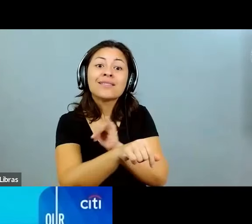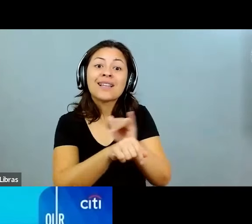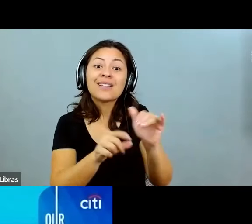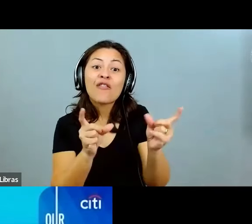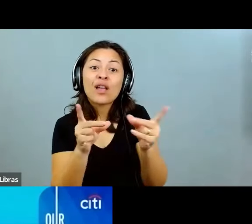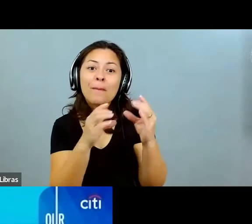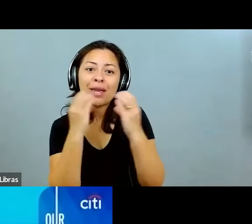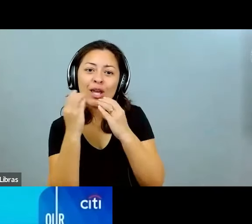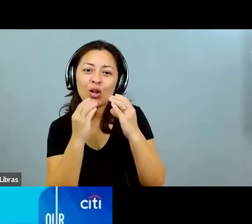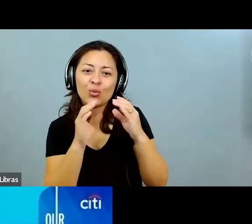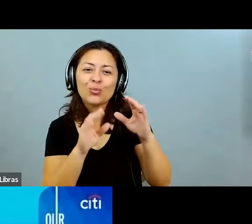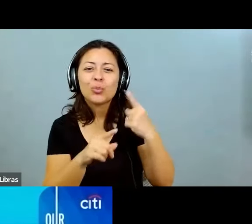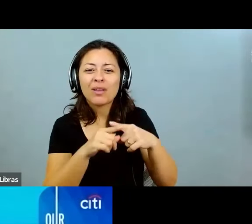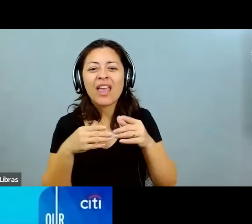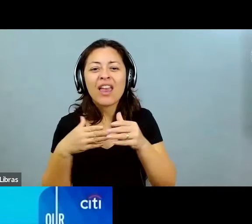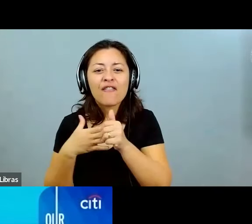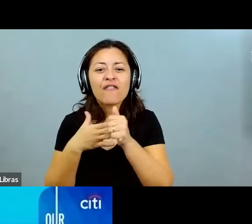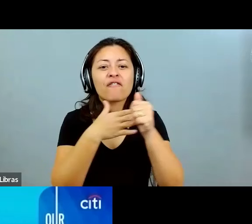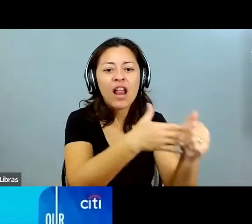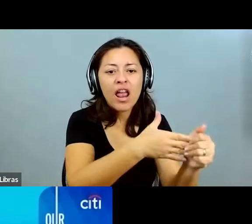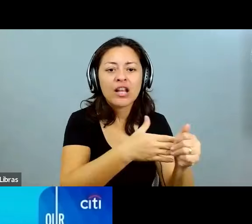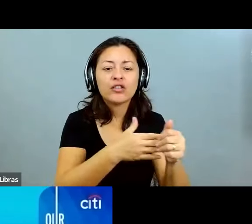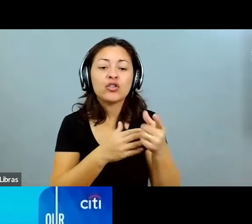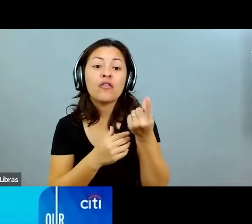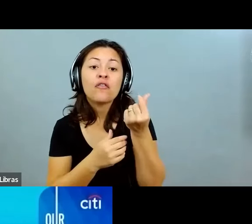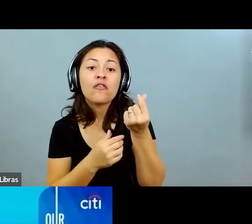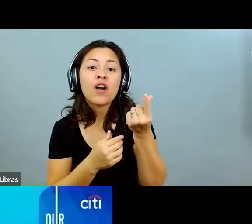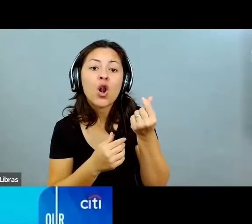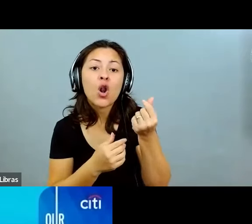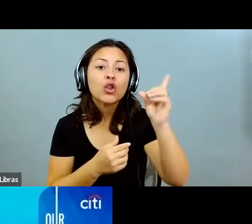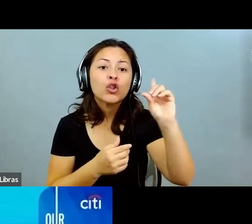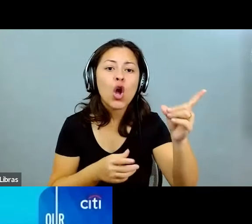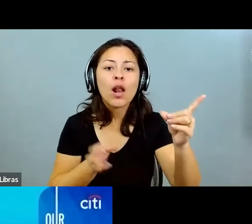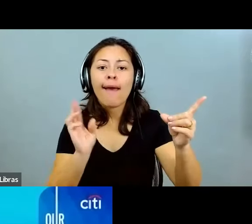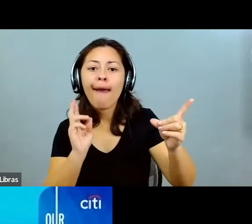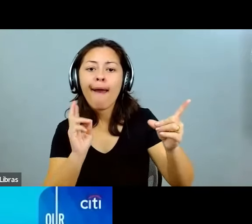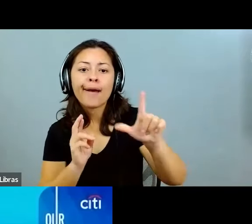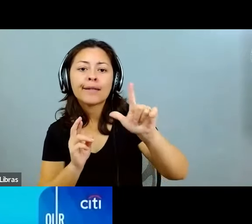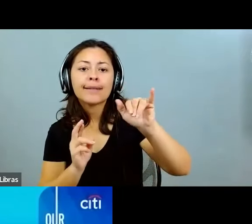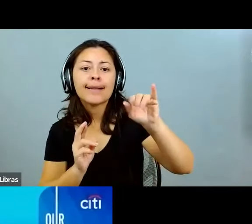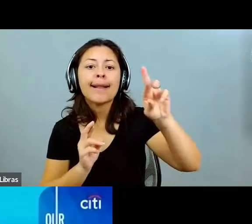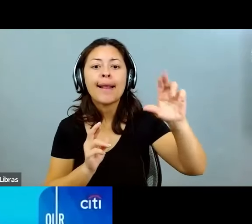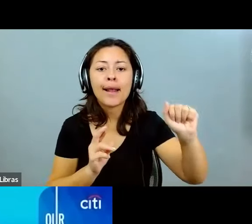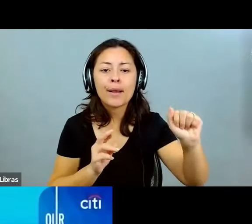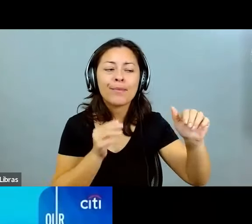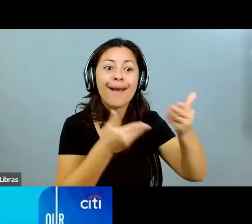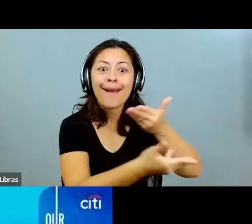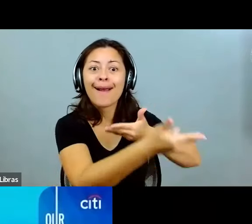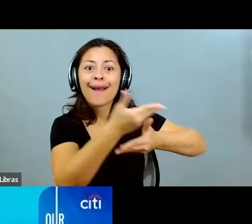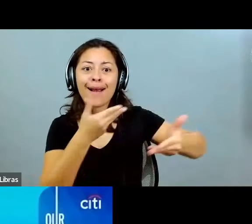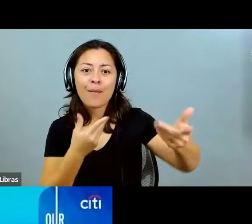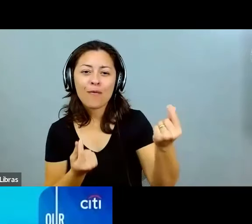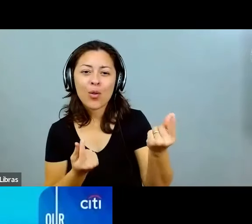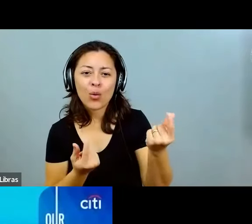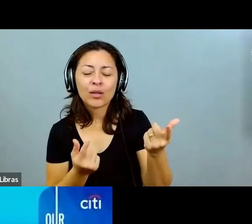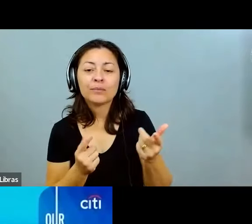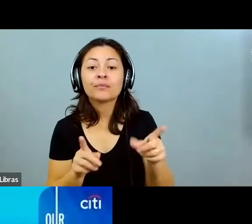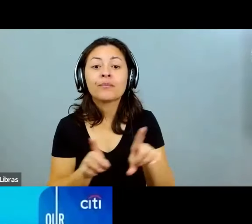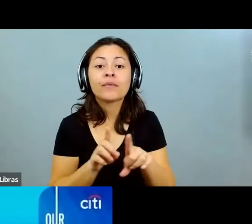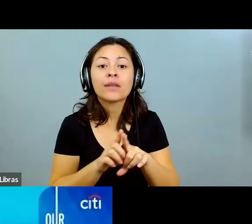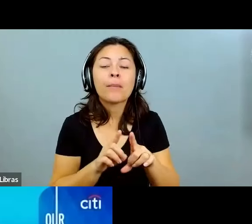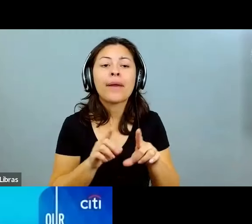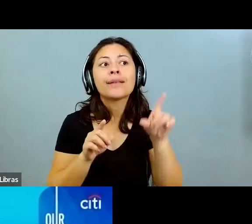mío e dentro desse cenário que eu comentei anteriormente né de menor produção do Brasil da Argentina e a gente e Menor área plantada nos Estados Unidos